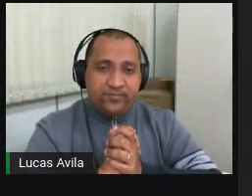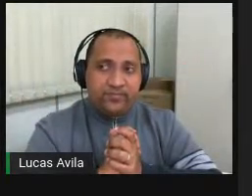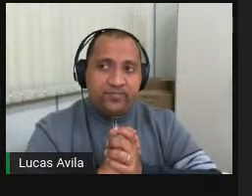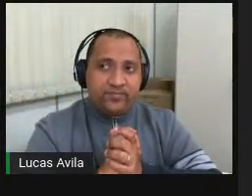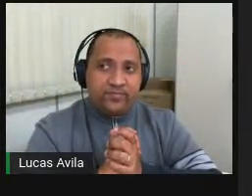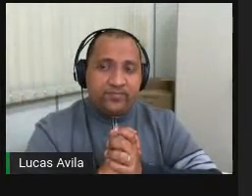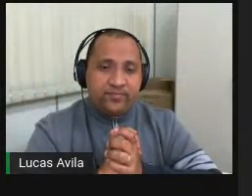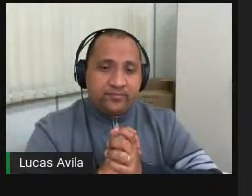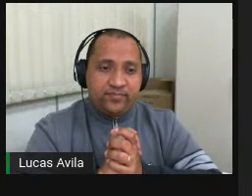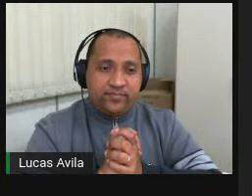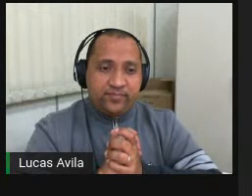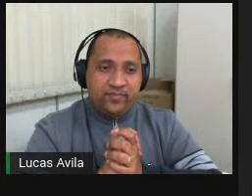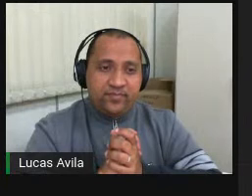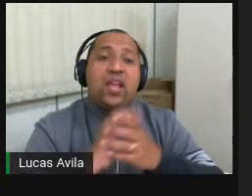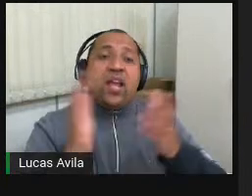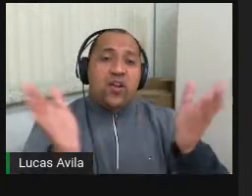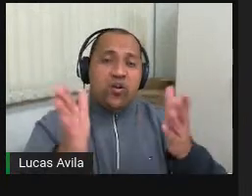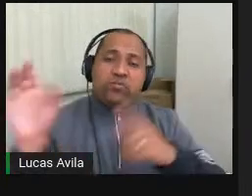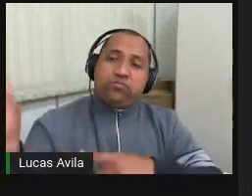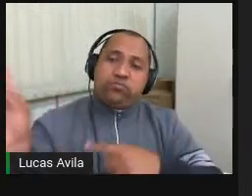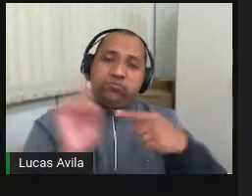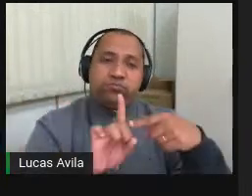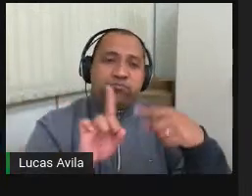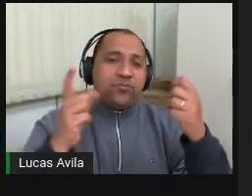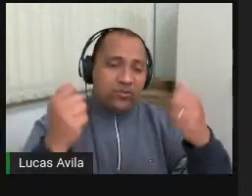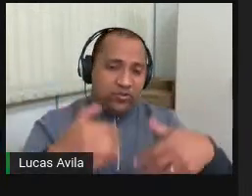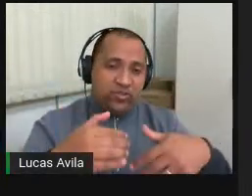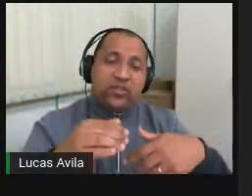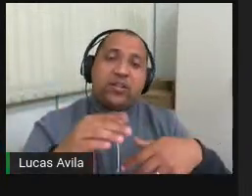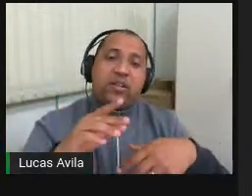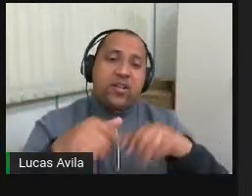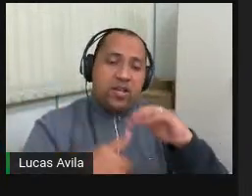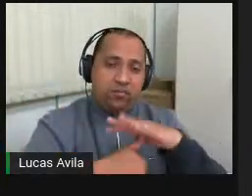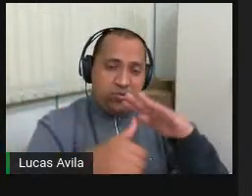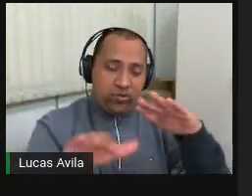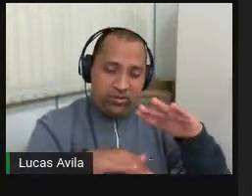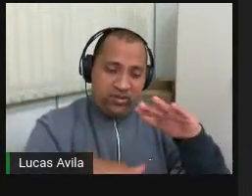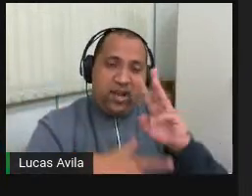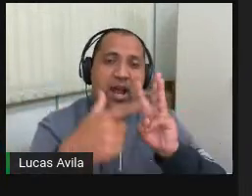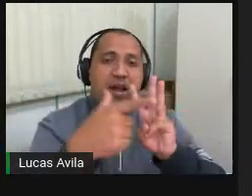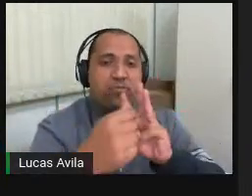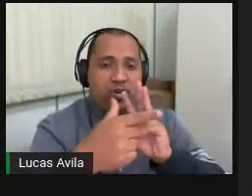Para seu pronunciamento, convidamos a senhora pró-reitora, professora Shirley